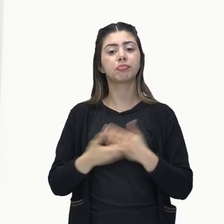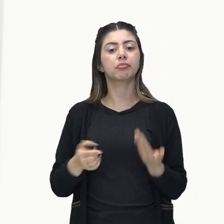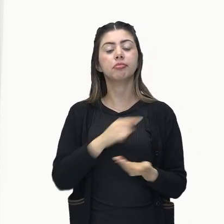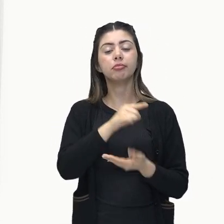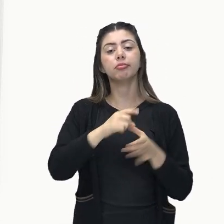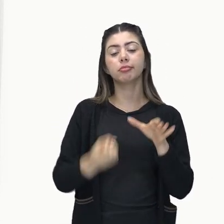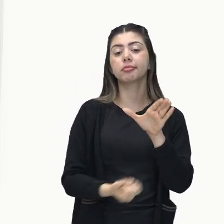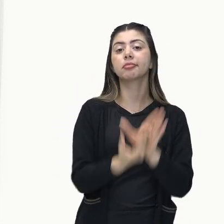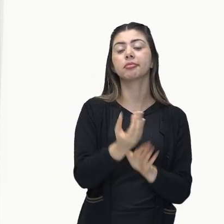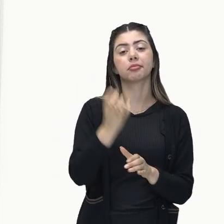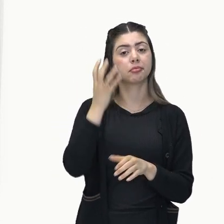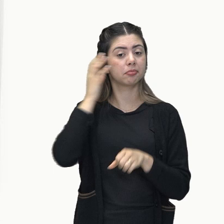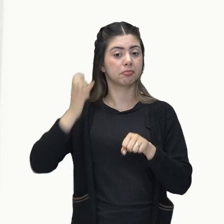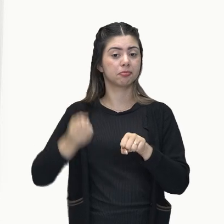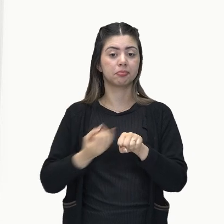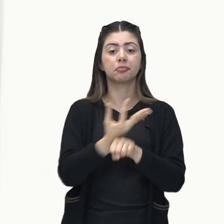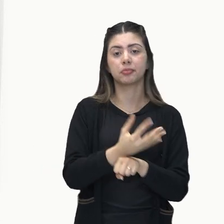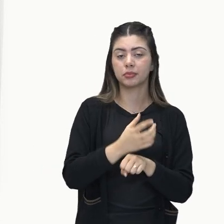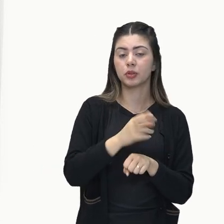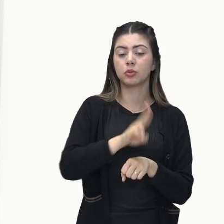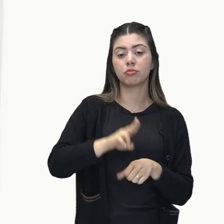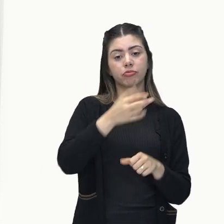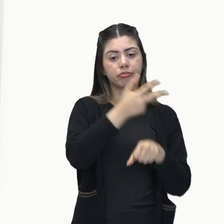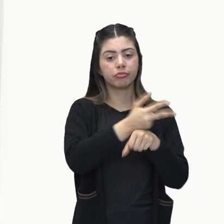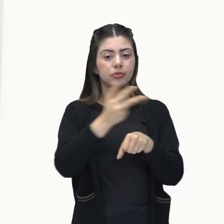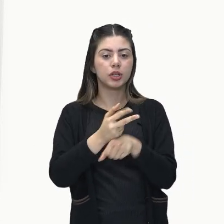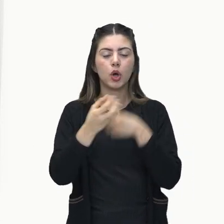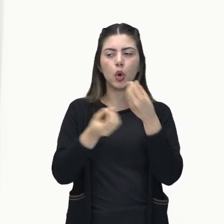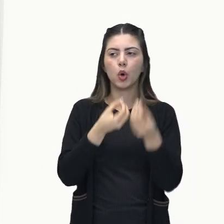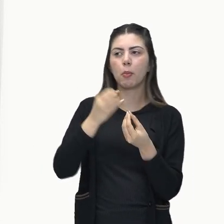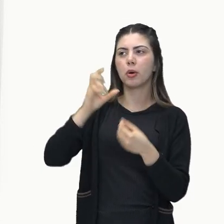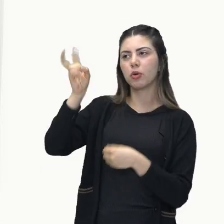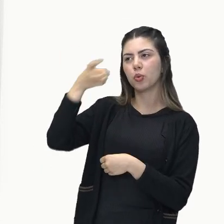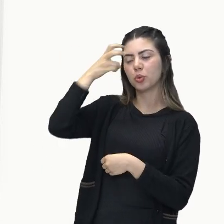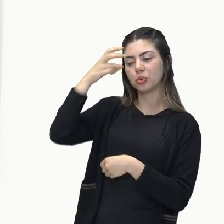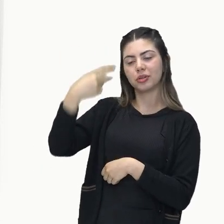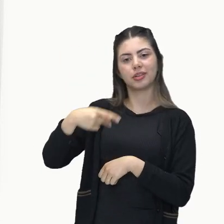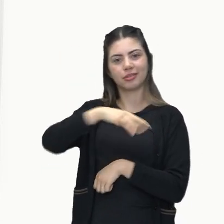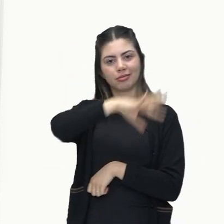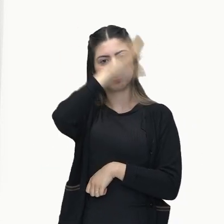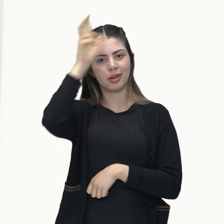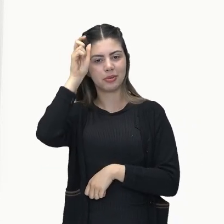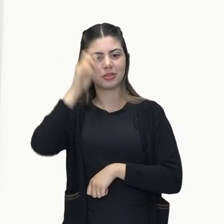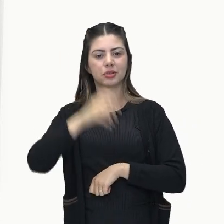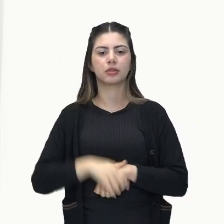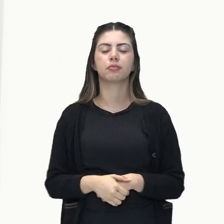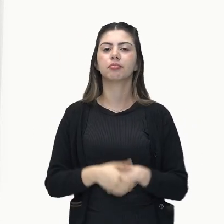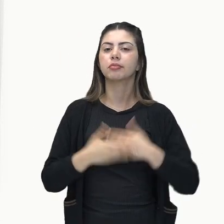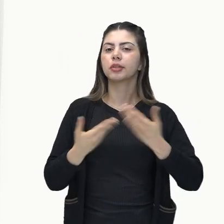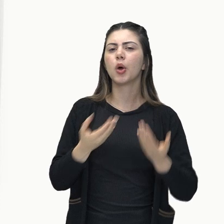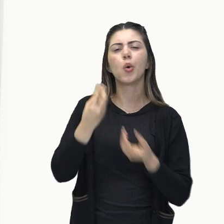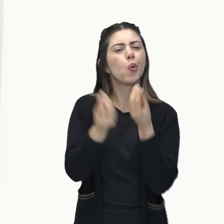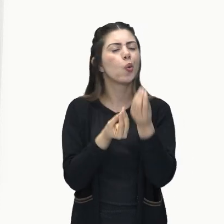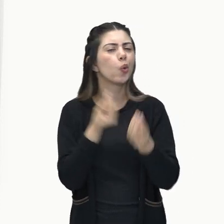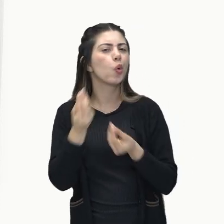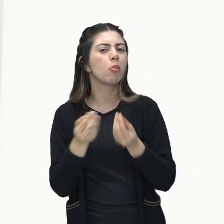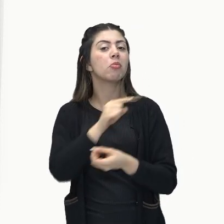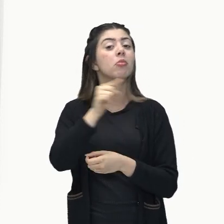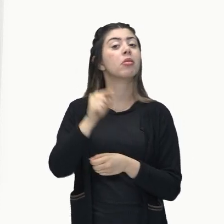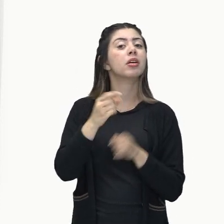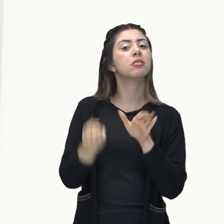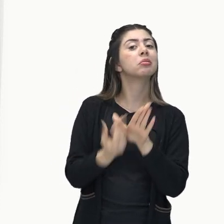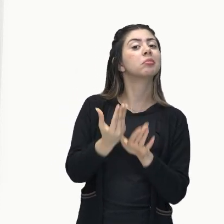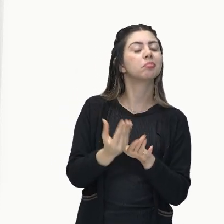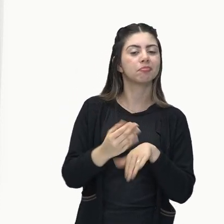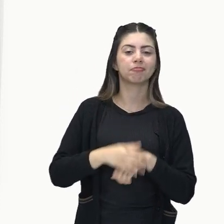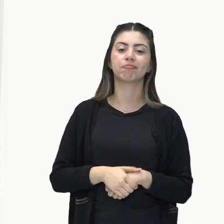criaram esse podcast e vídeos abordando a cultura amazonense. Como é que a gente vai ver então no podcast? Como é que eles fizeram isso?